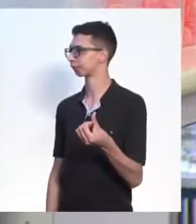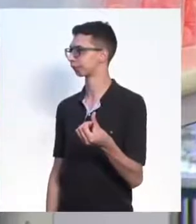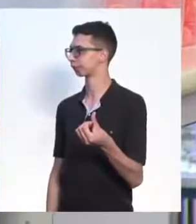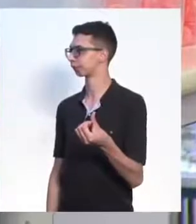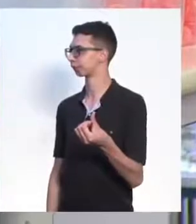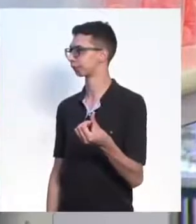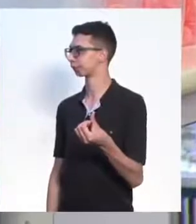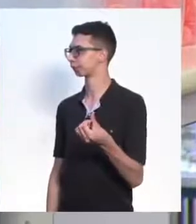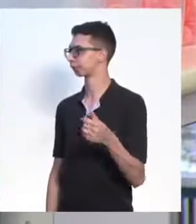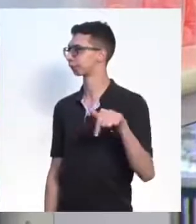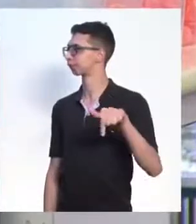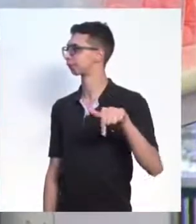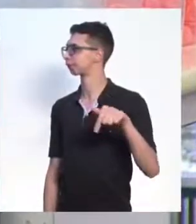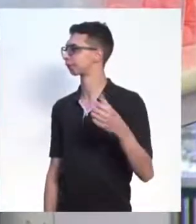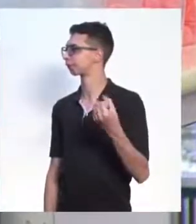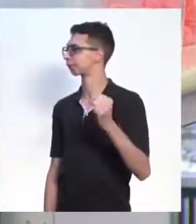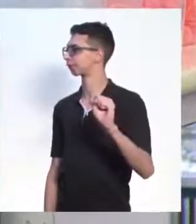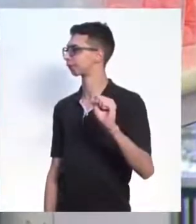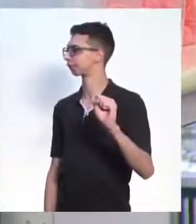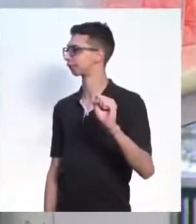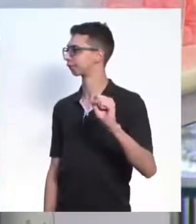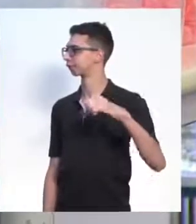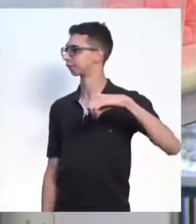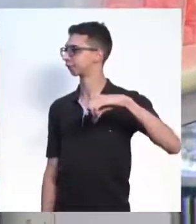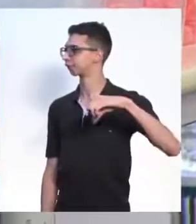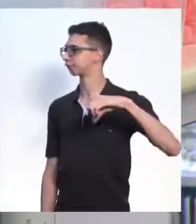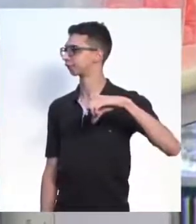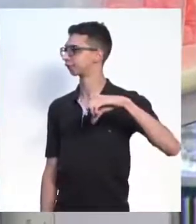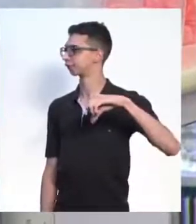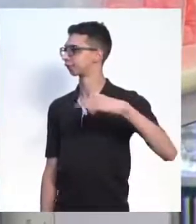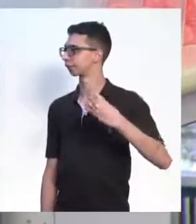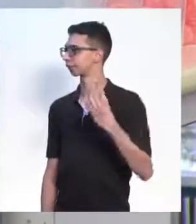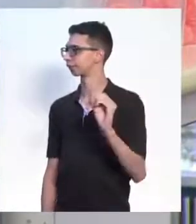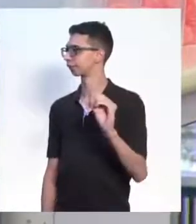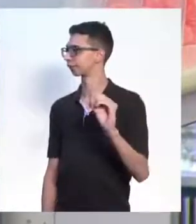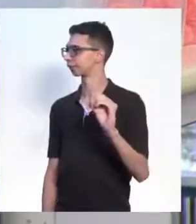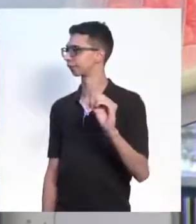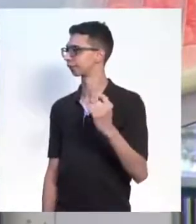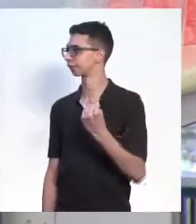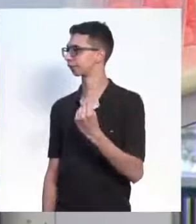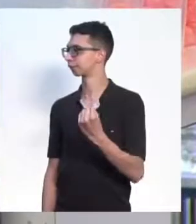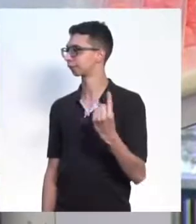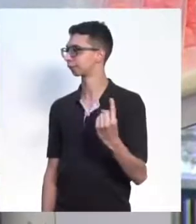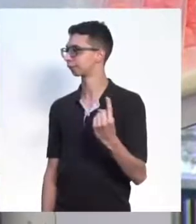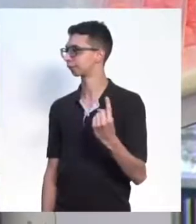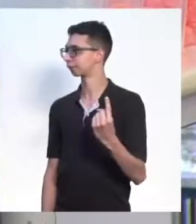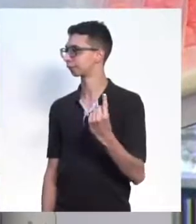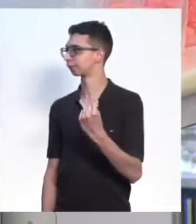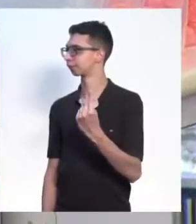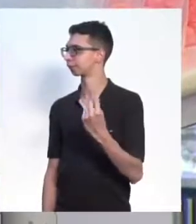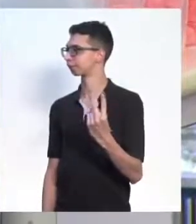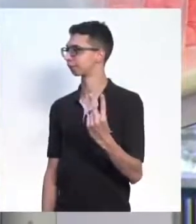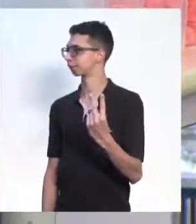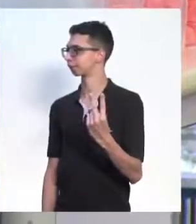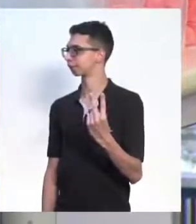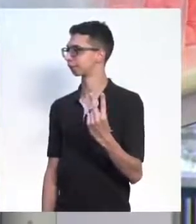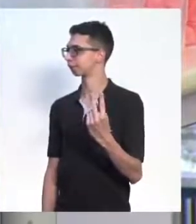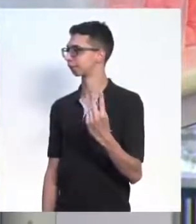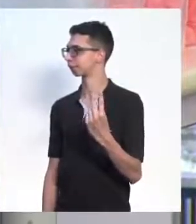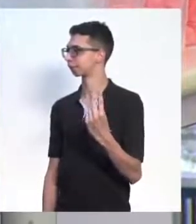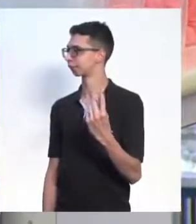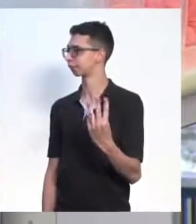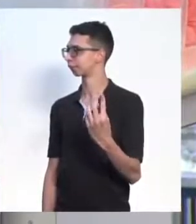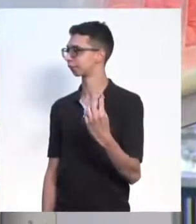6, 7, 8, 9, 10, 11, 12,